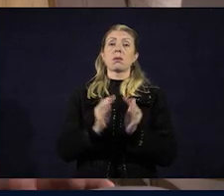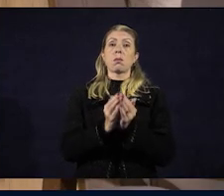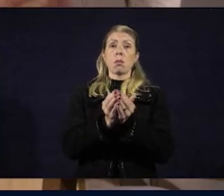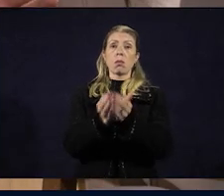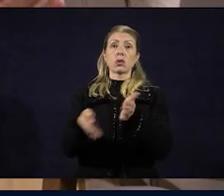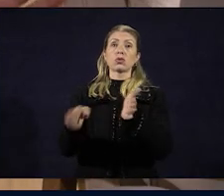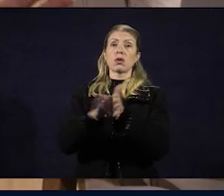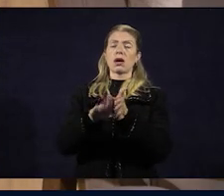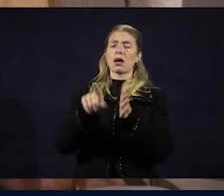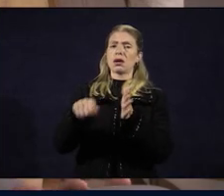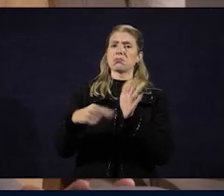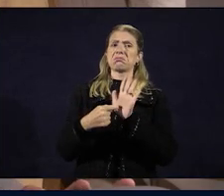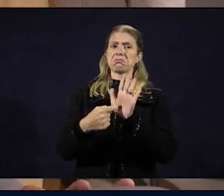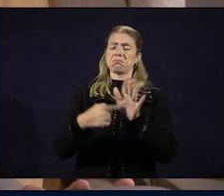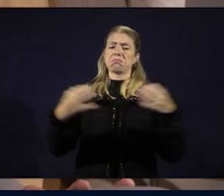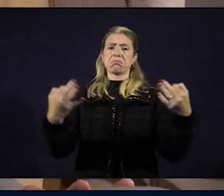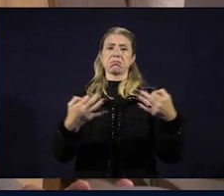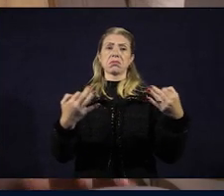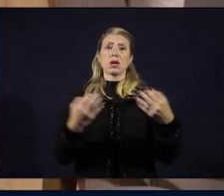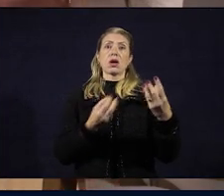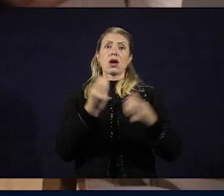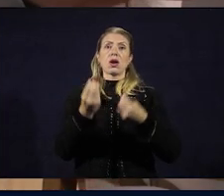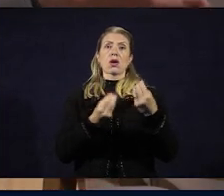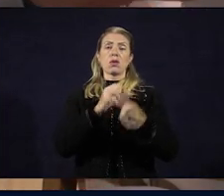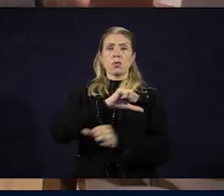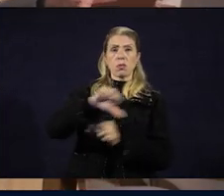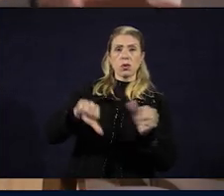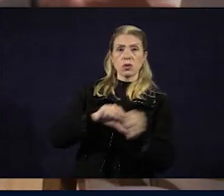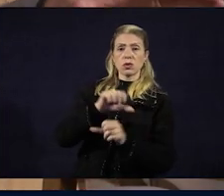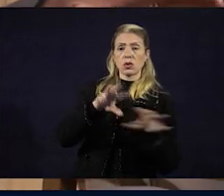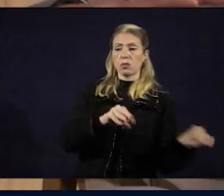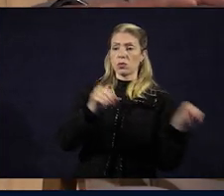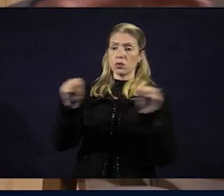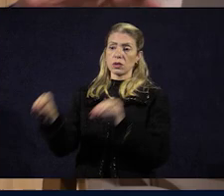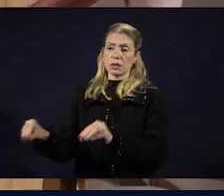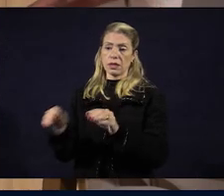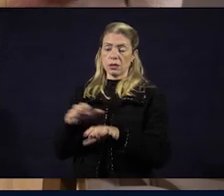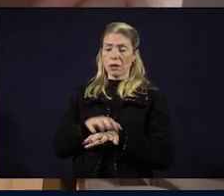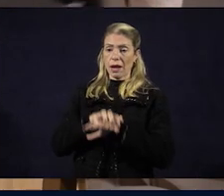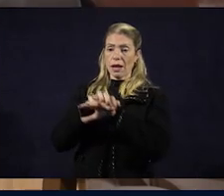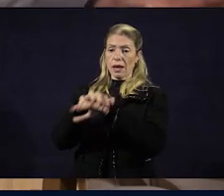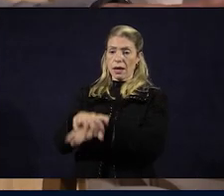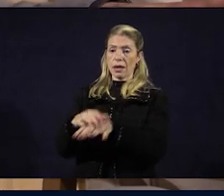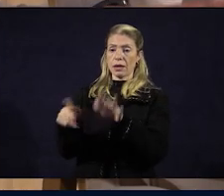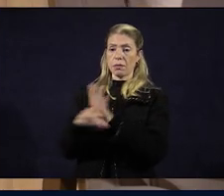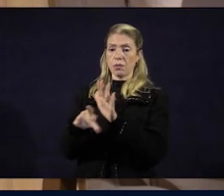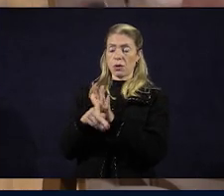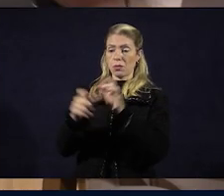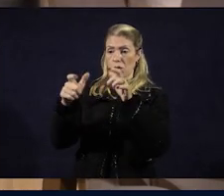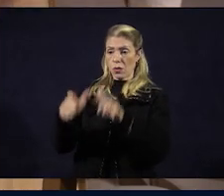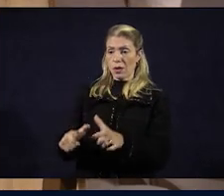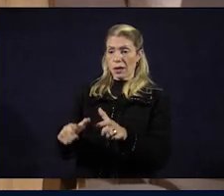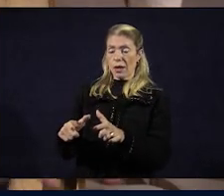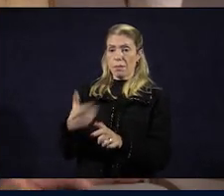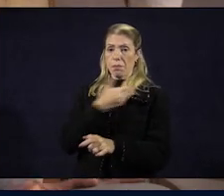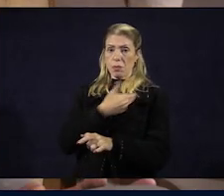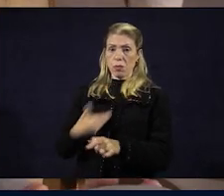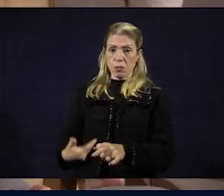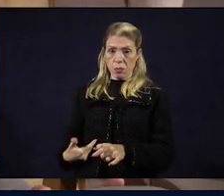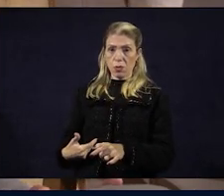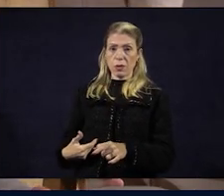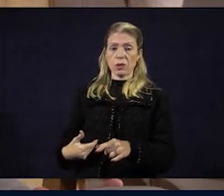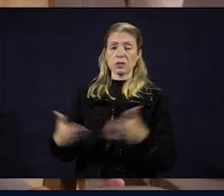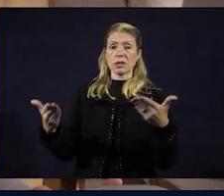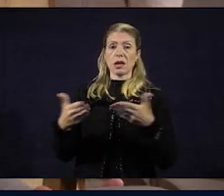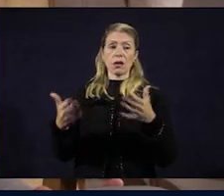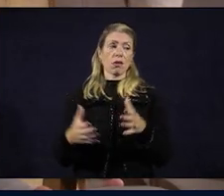eficiência, fez com que mudasse, né, a dinâmica desse setor, migrando boa parte da carga que era transportada em terminais públicos para os portos